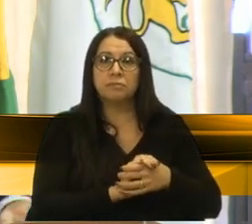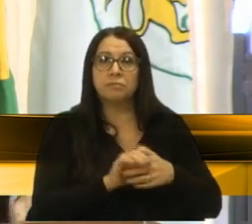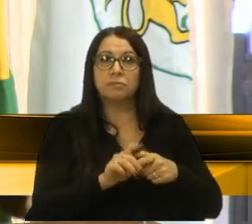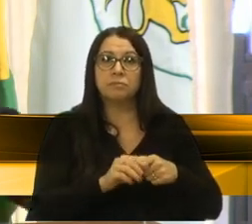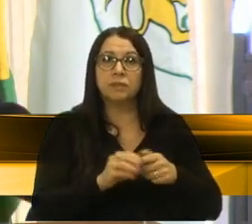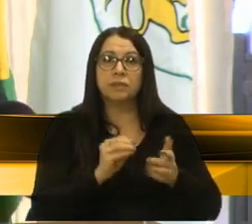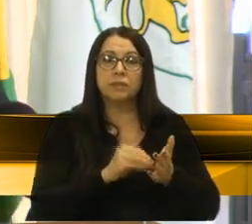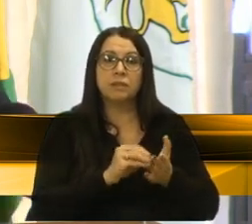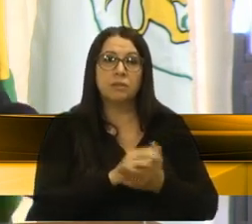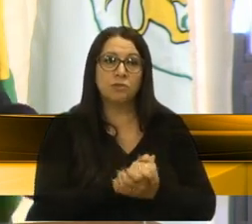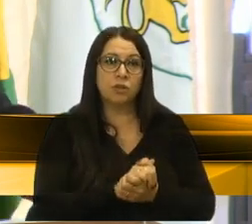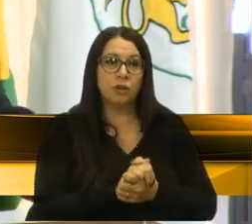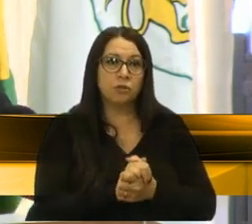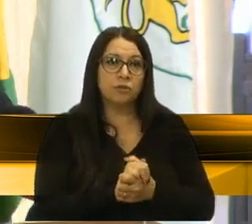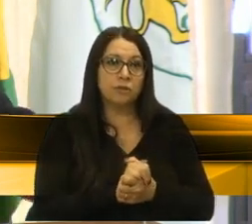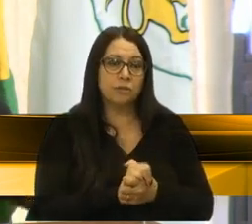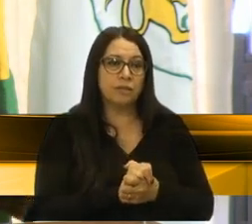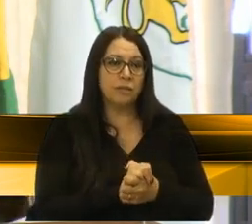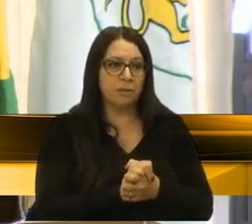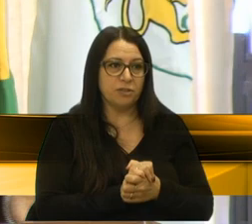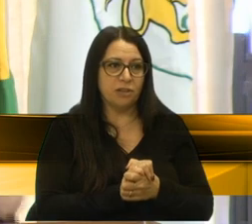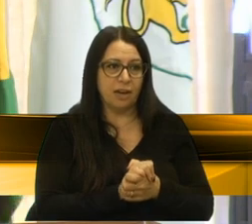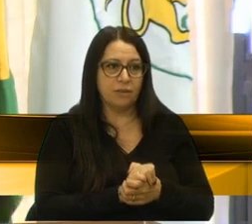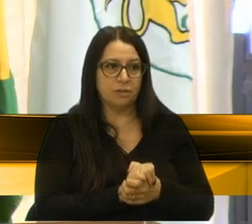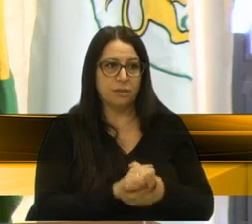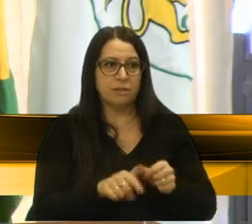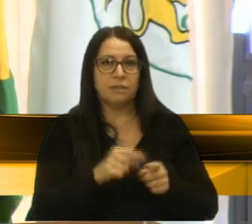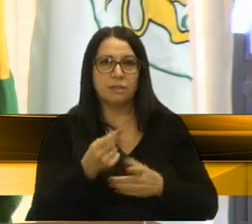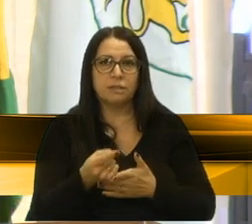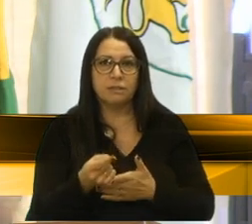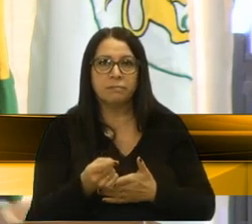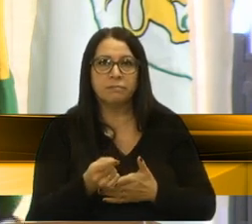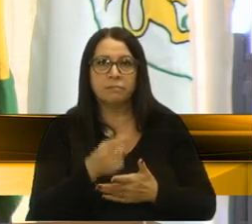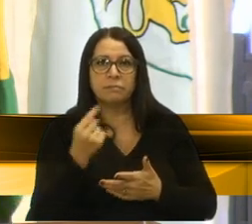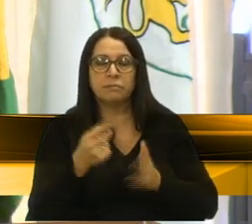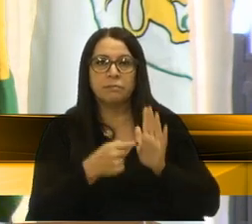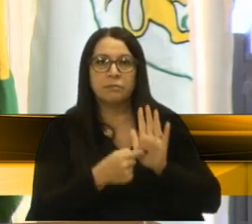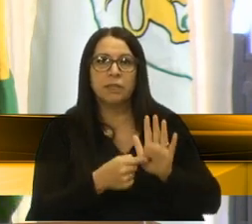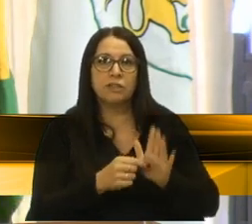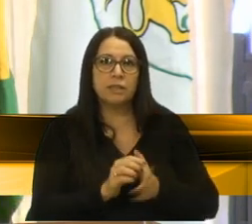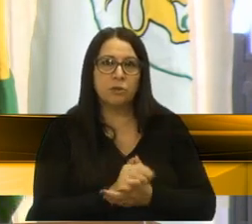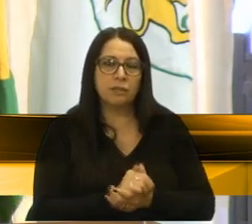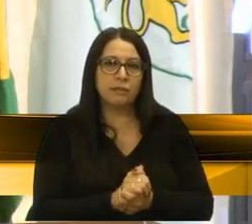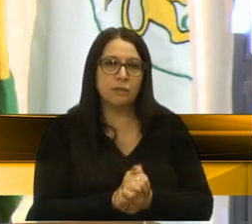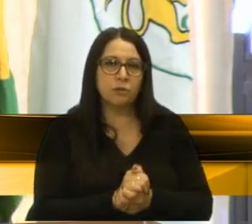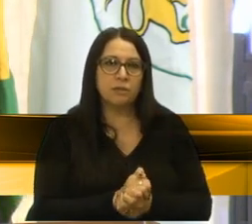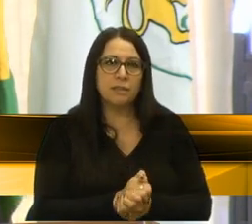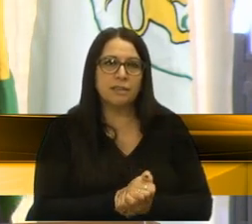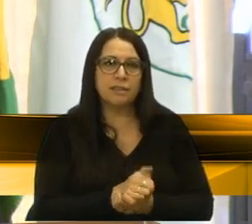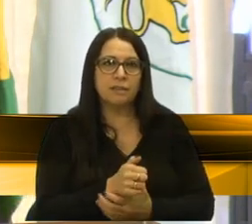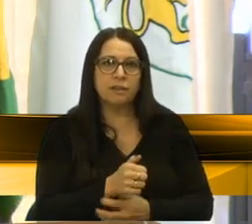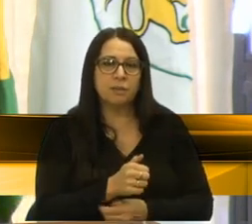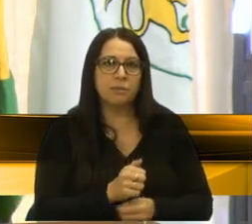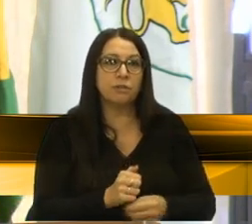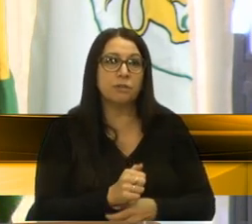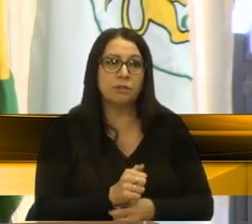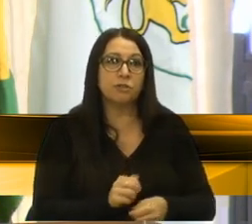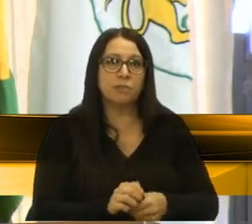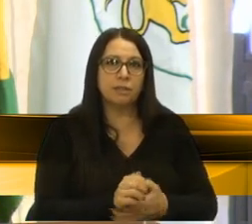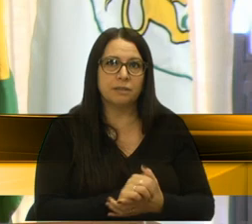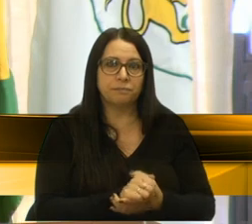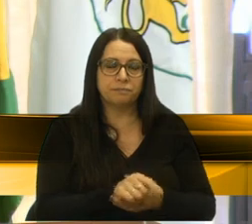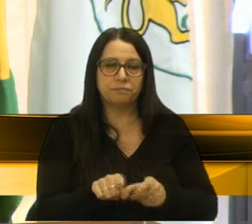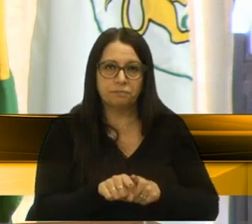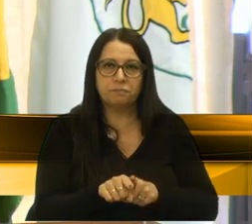para finalizar, presidente, só que o que me trouxe aqui, essa preocupação aí, essa